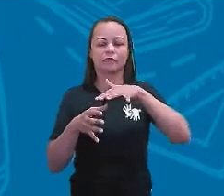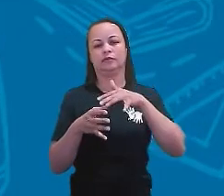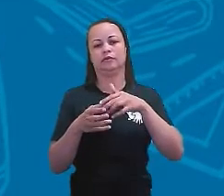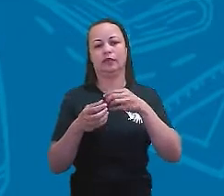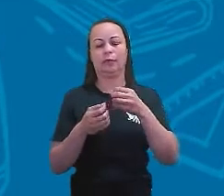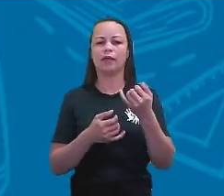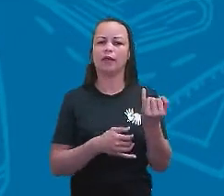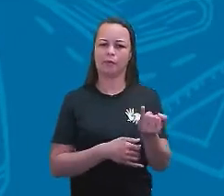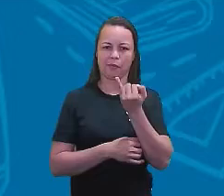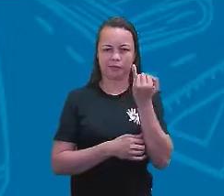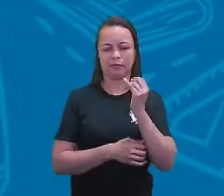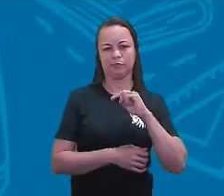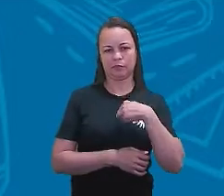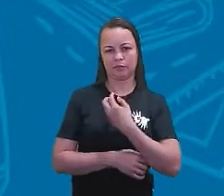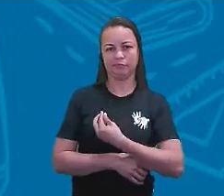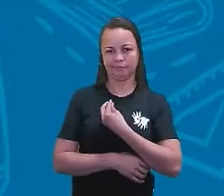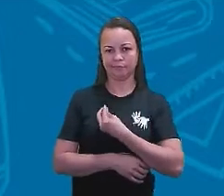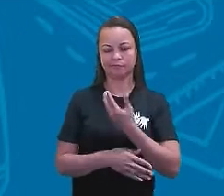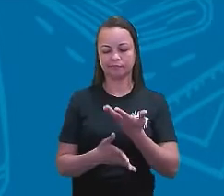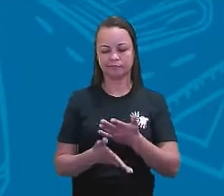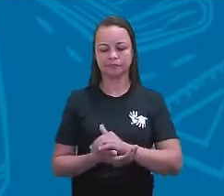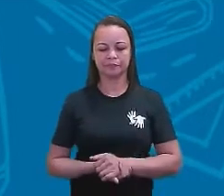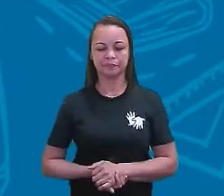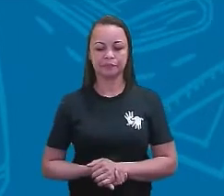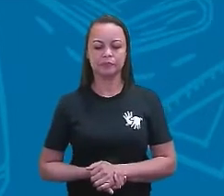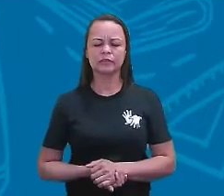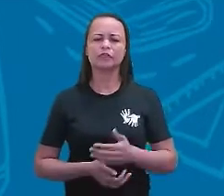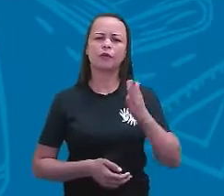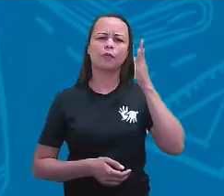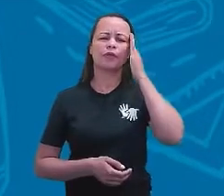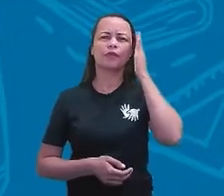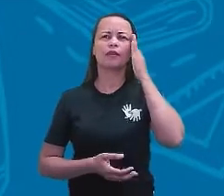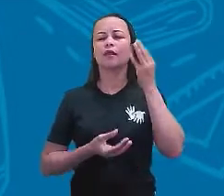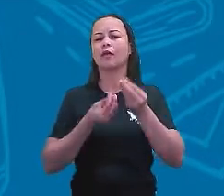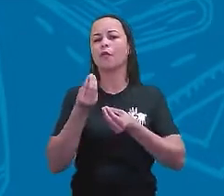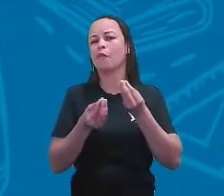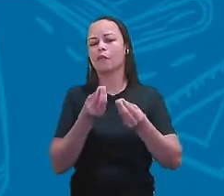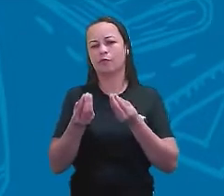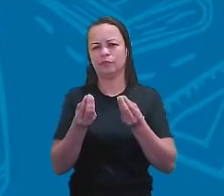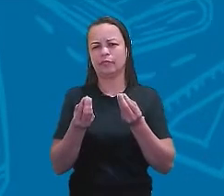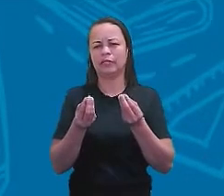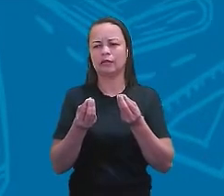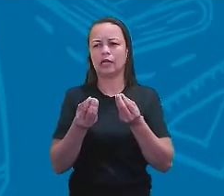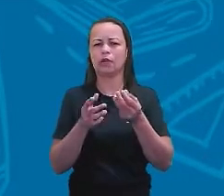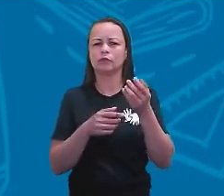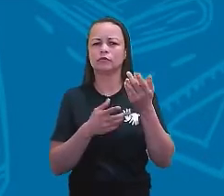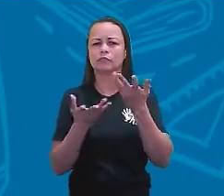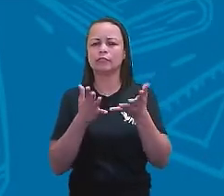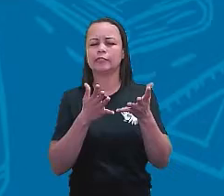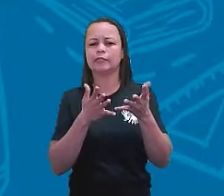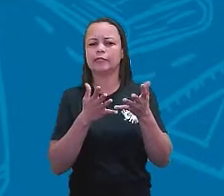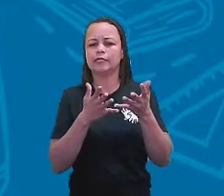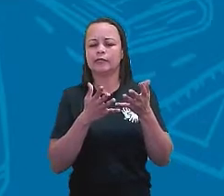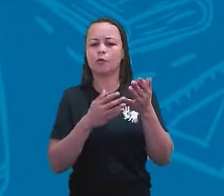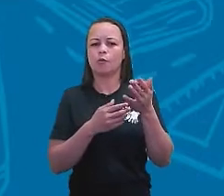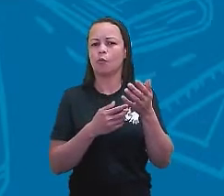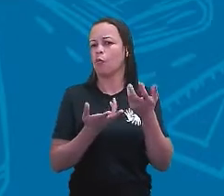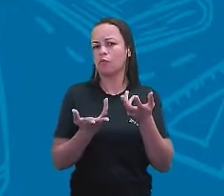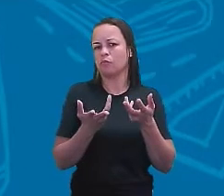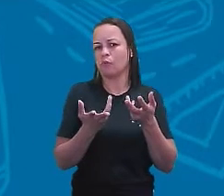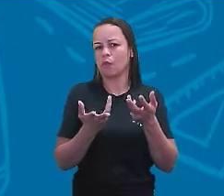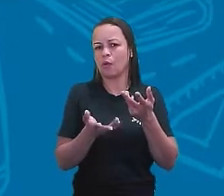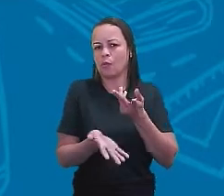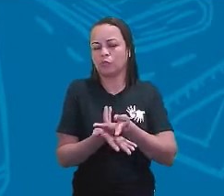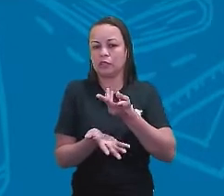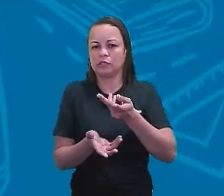qualidade de vida. Mas compreender, vamos fazer aqui um recorte de uma situação hipotética. Imagina, claro, como eu